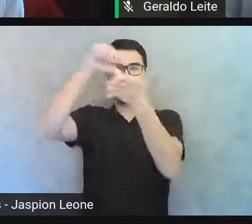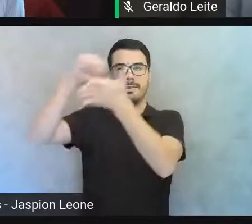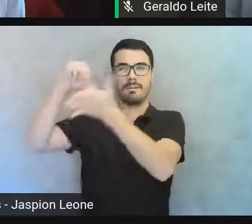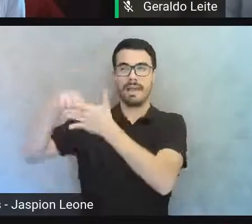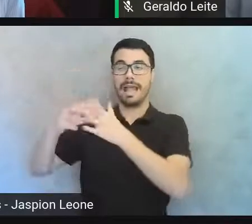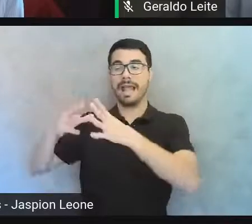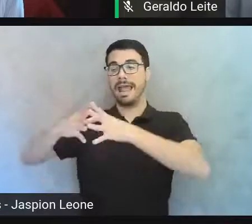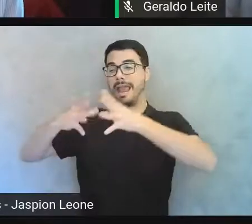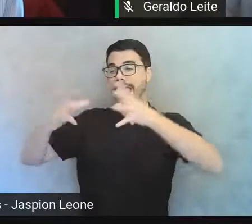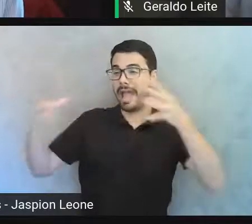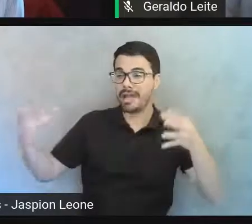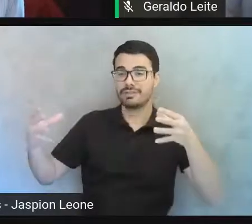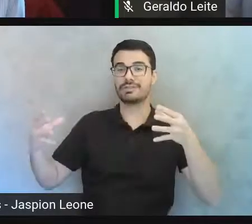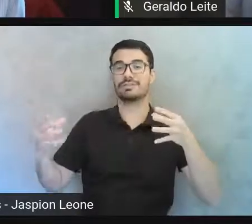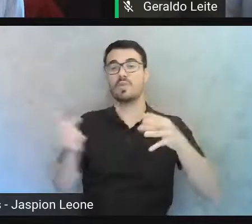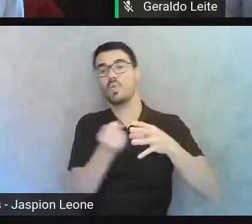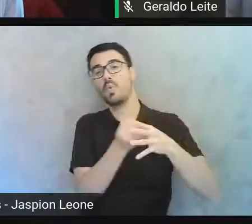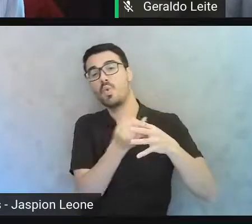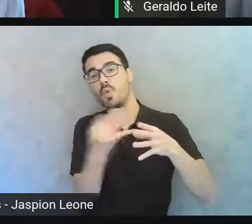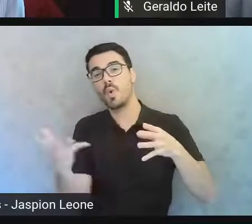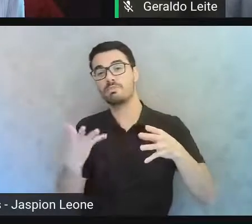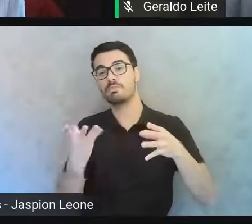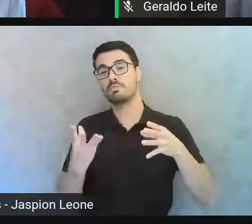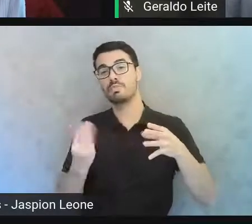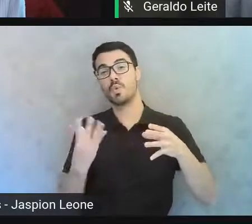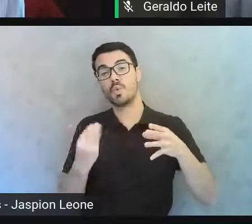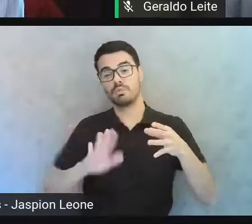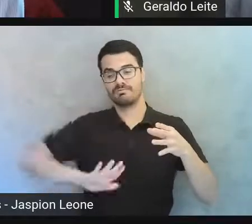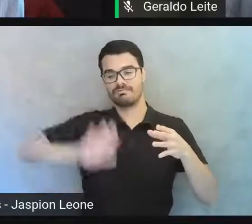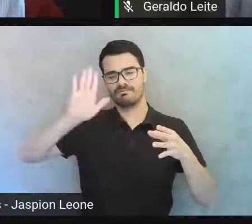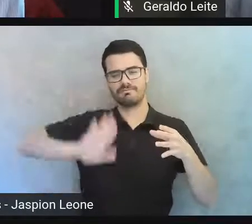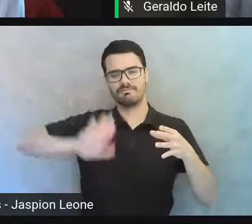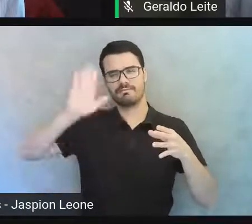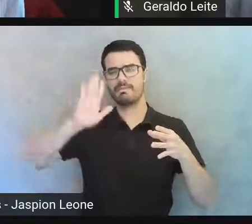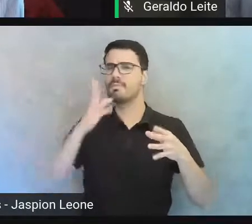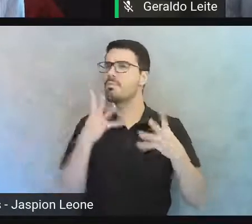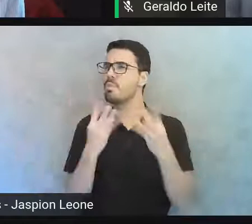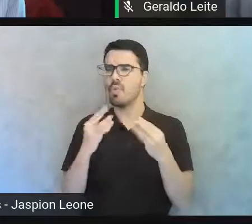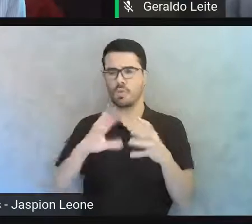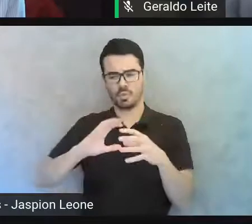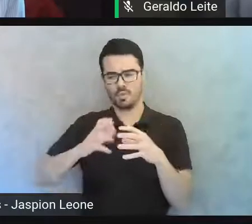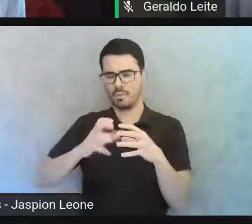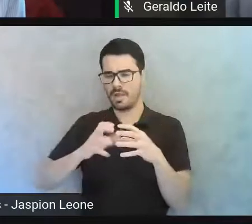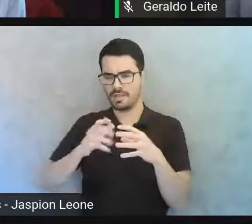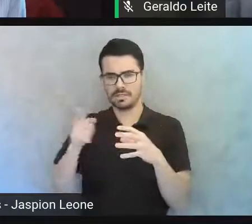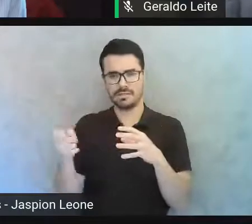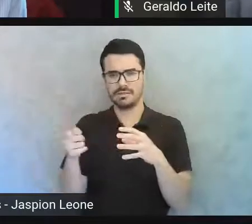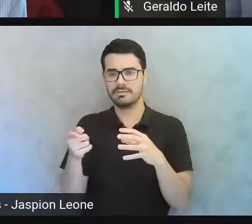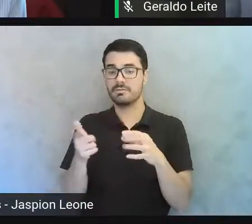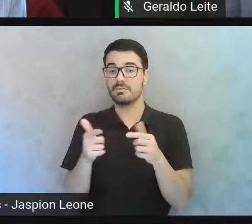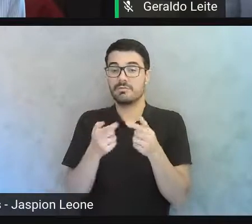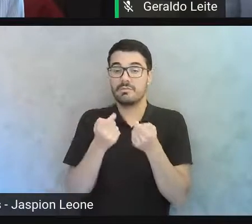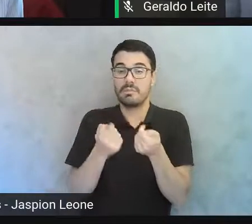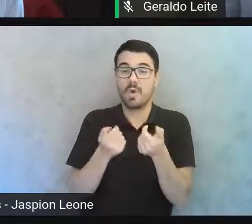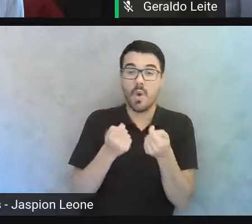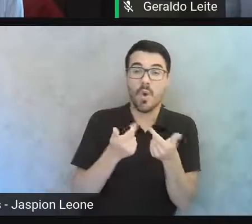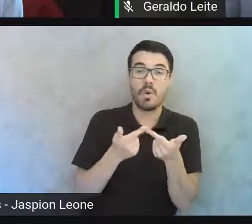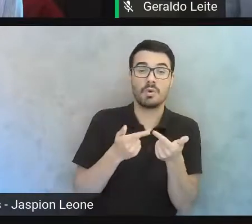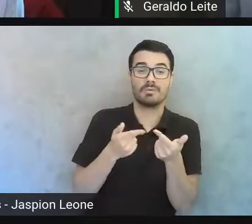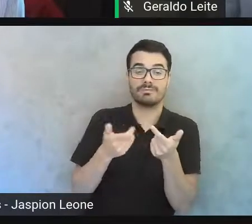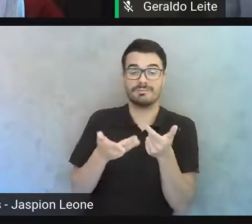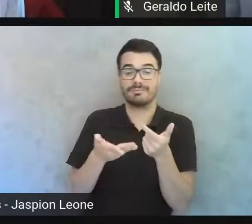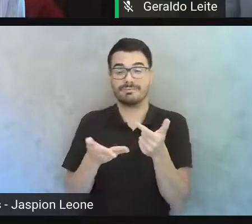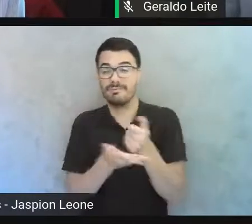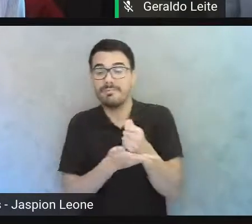grandes, quantidade muito grande de candidatos, muitos partidos com pouca base ideológica. Então, acho